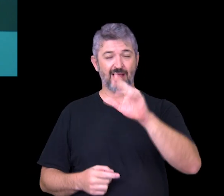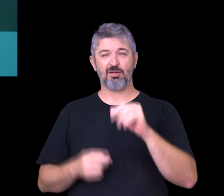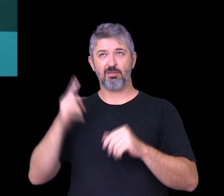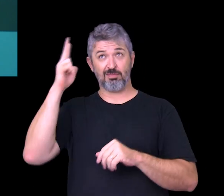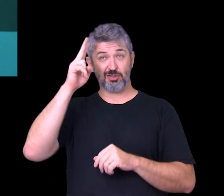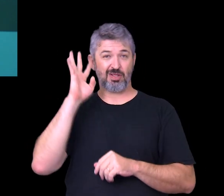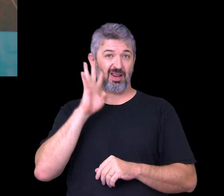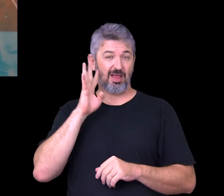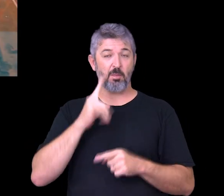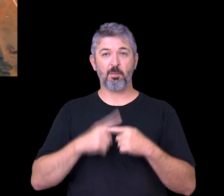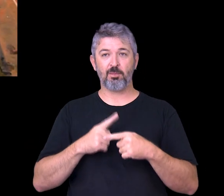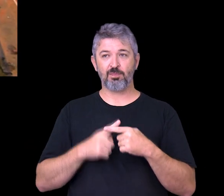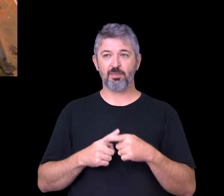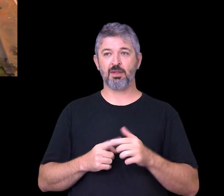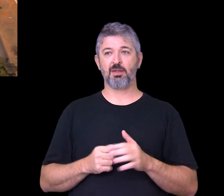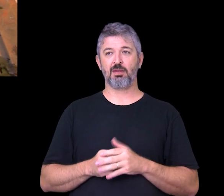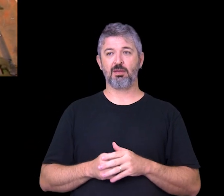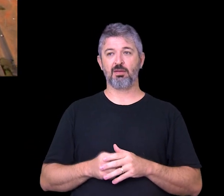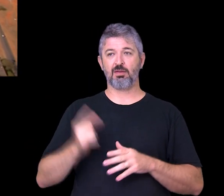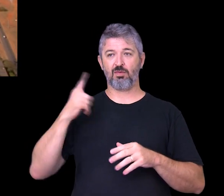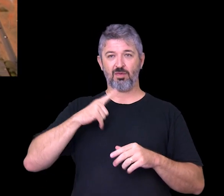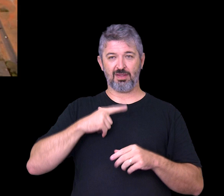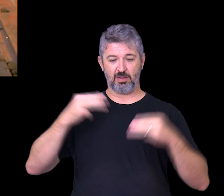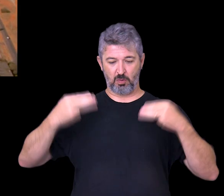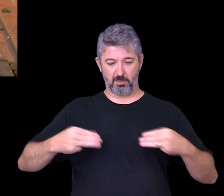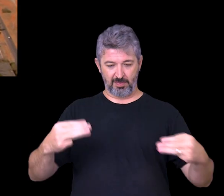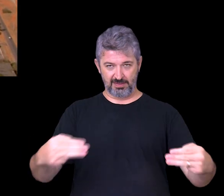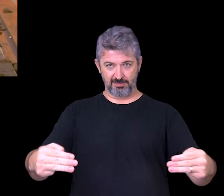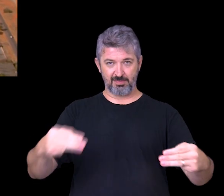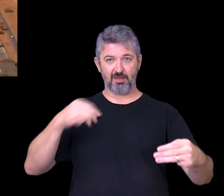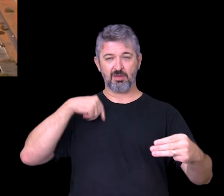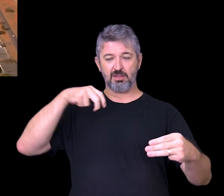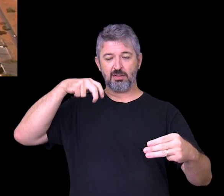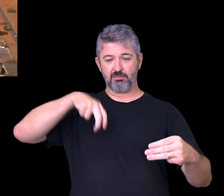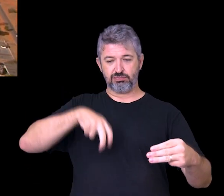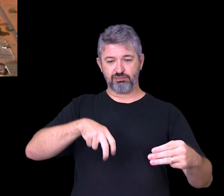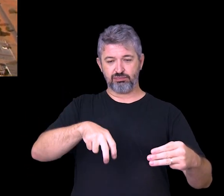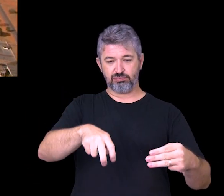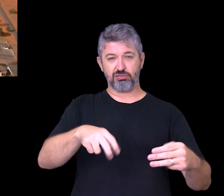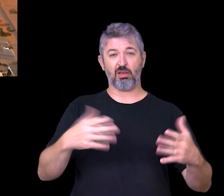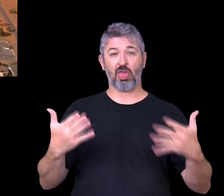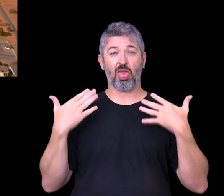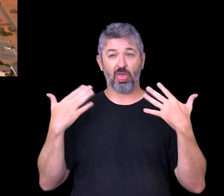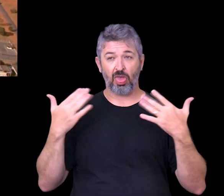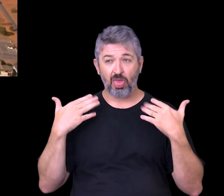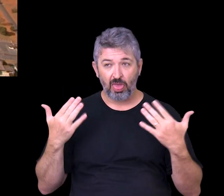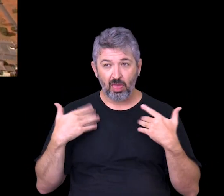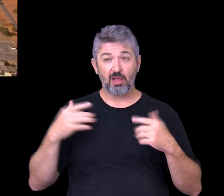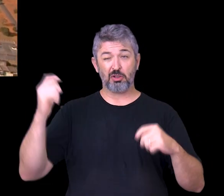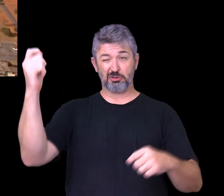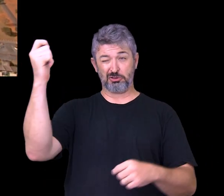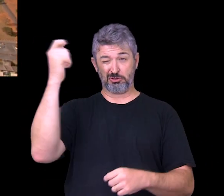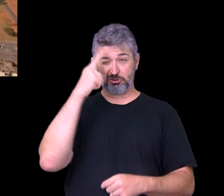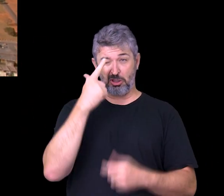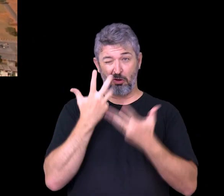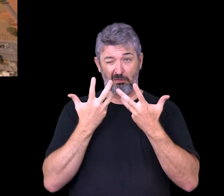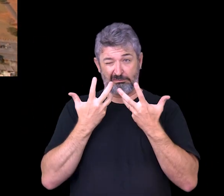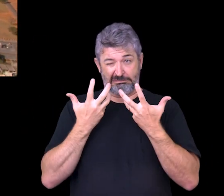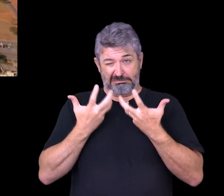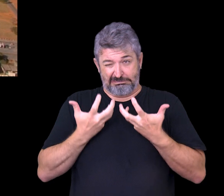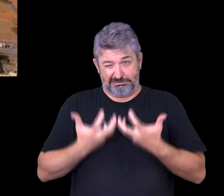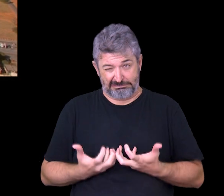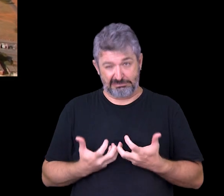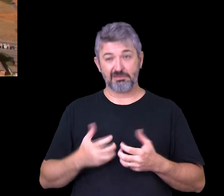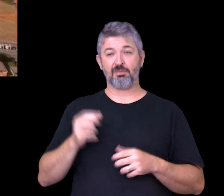você desce a esplanada, você tem um caminho quente, debaixo de um sol abrasador, que você vem da